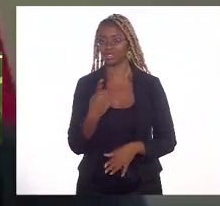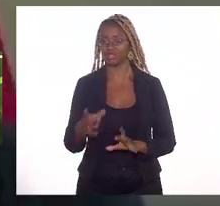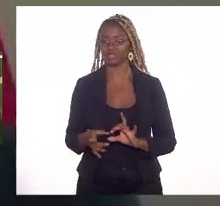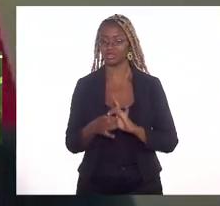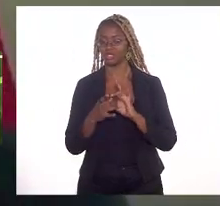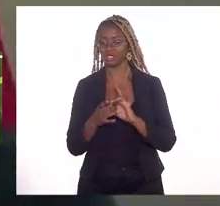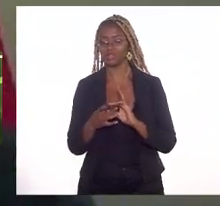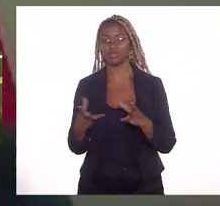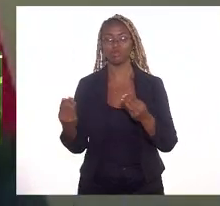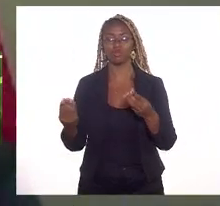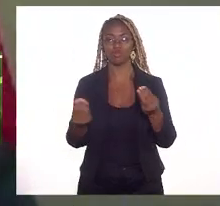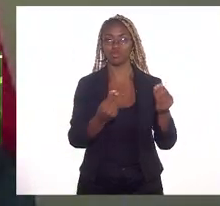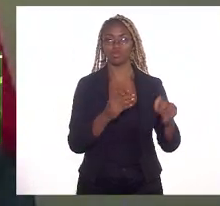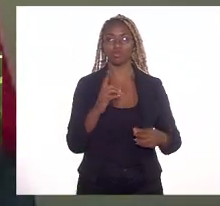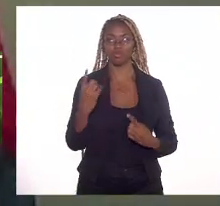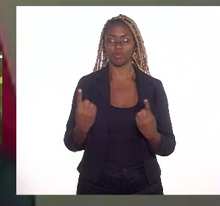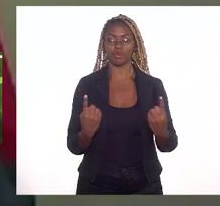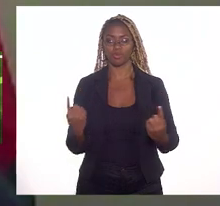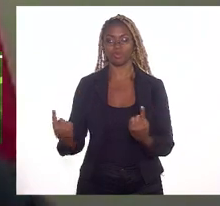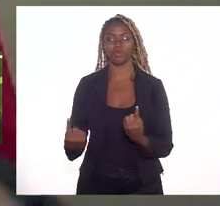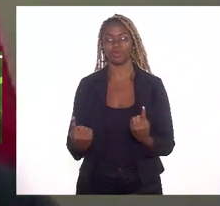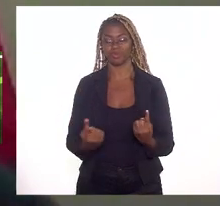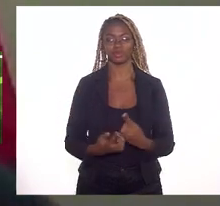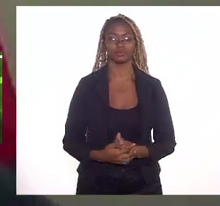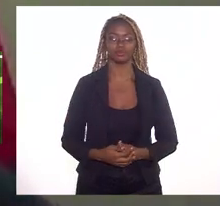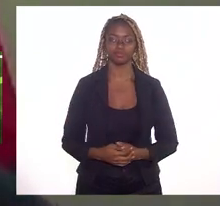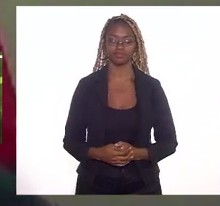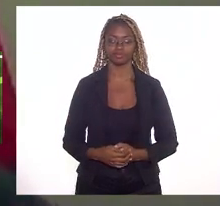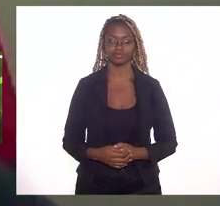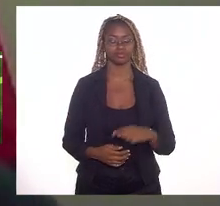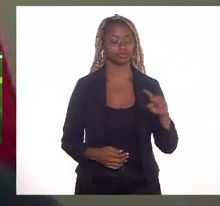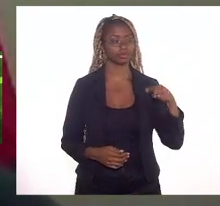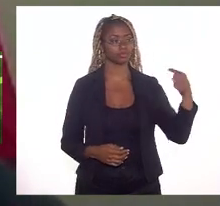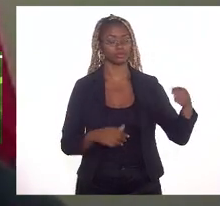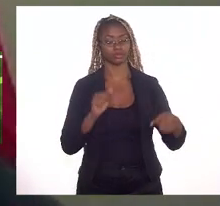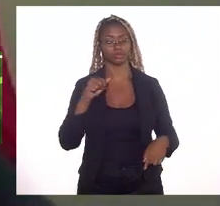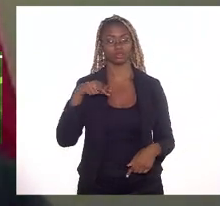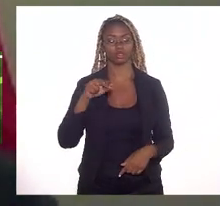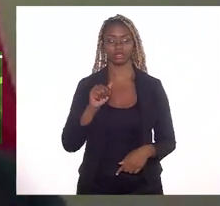Obrigada, Adriana. Em seguida, agora, Ana Braga.